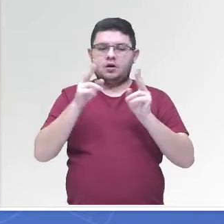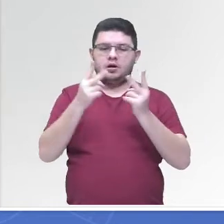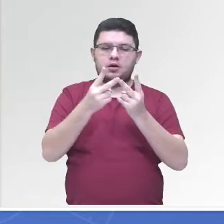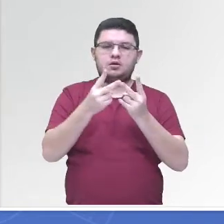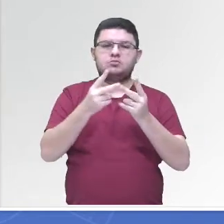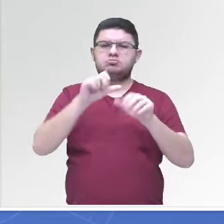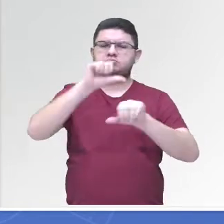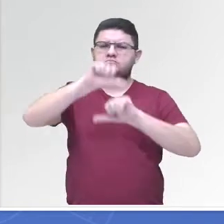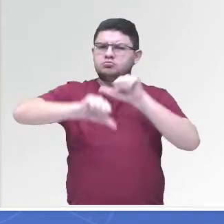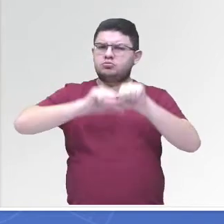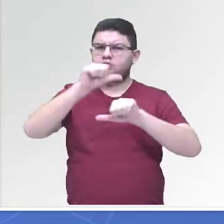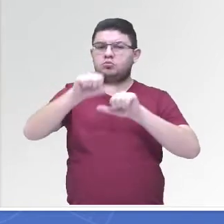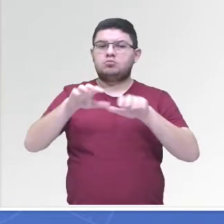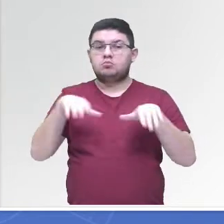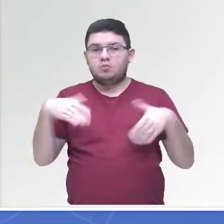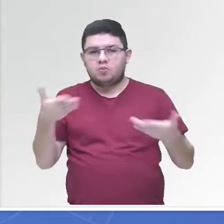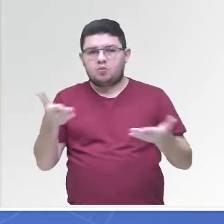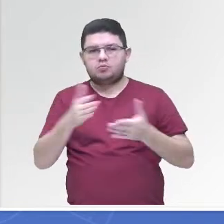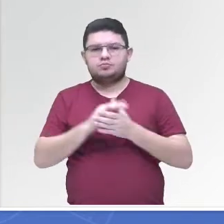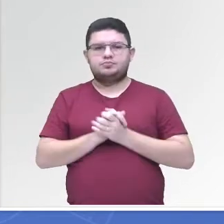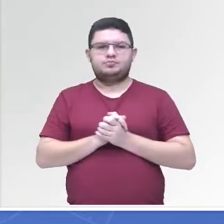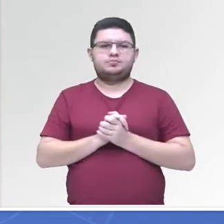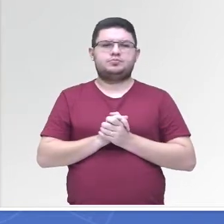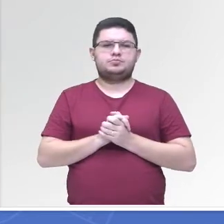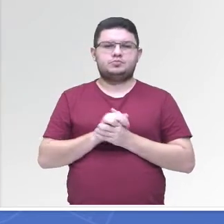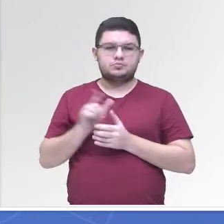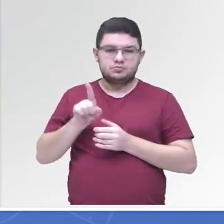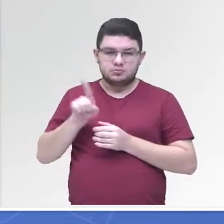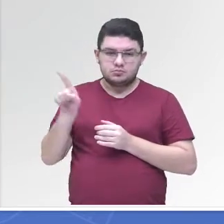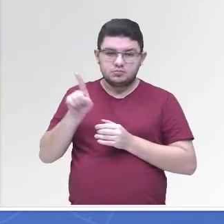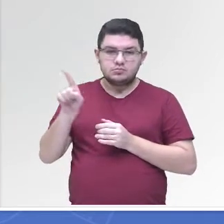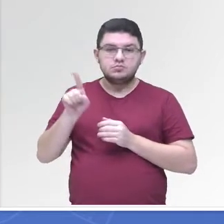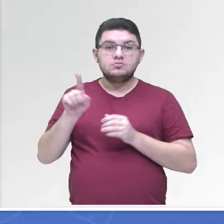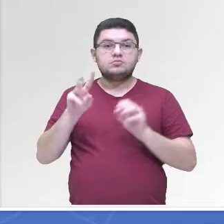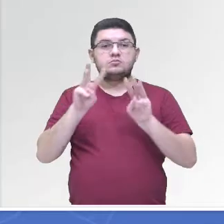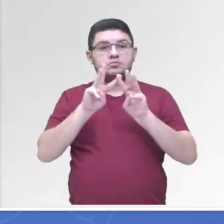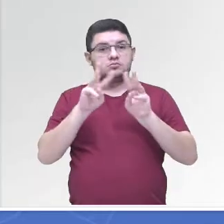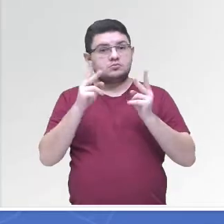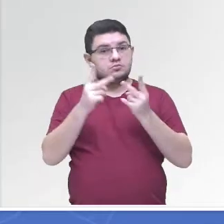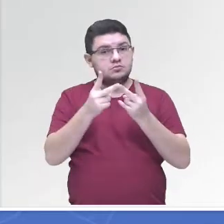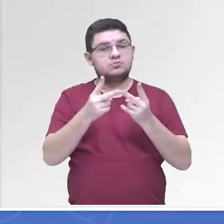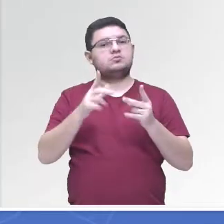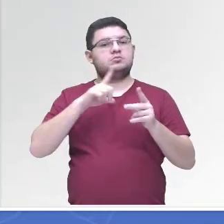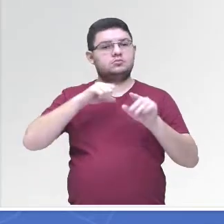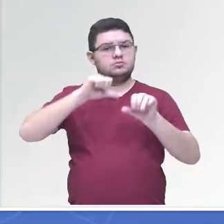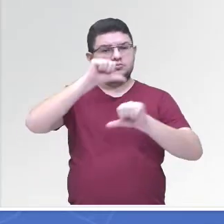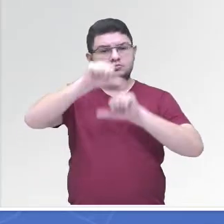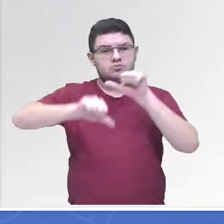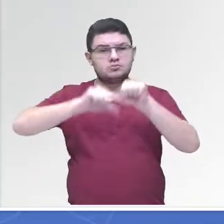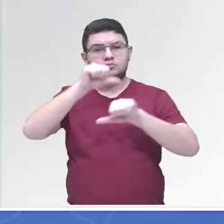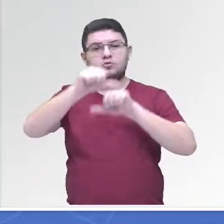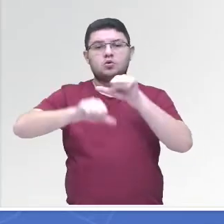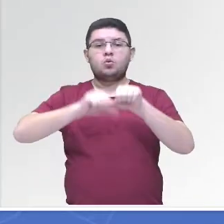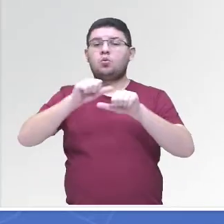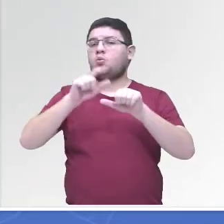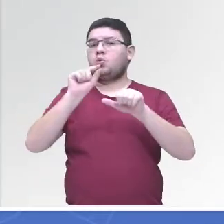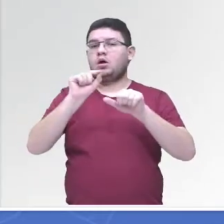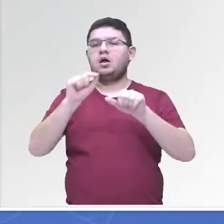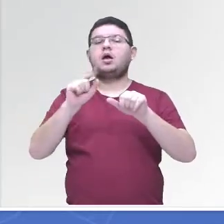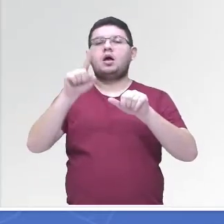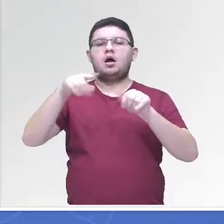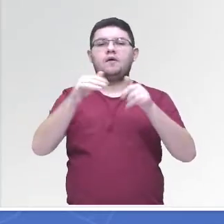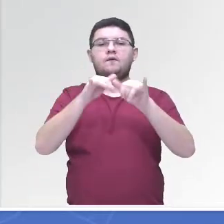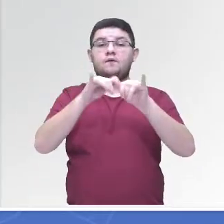só. Então, os estados físicos da matéria correspondem às formas